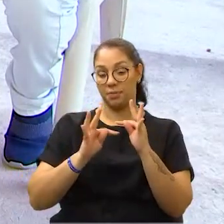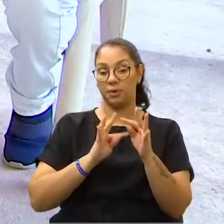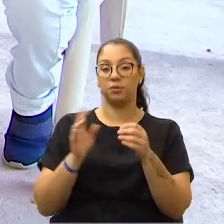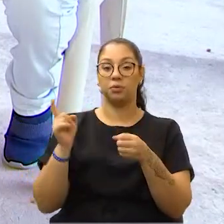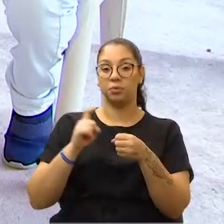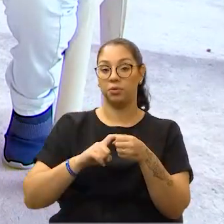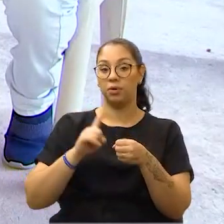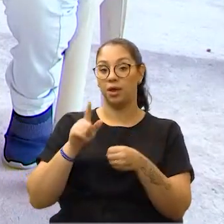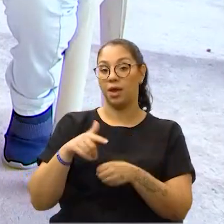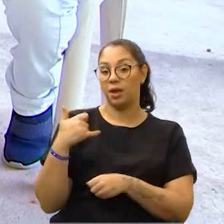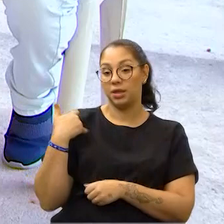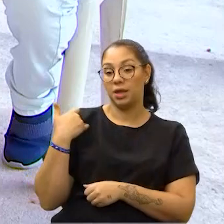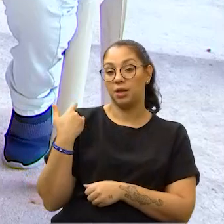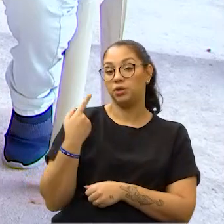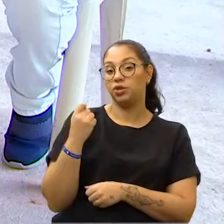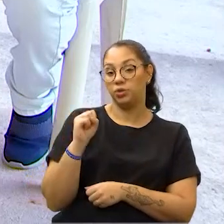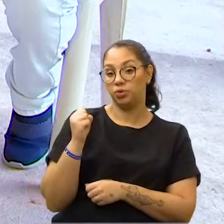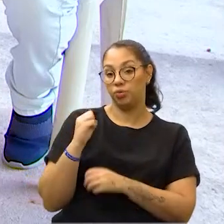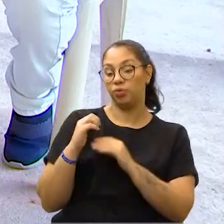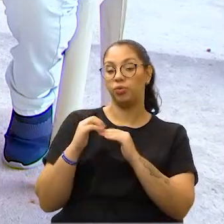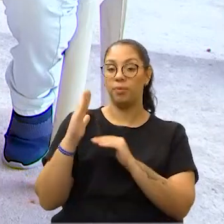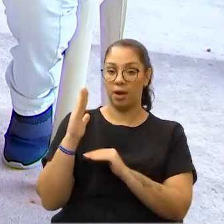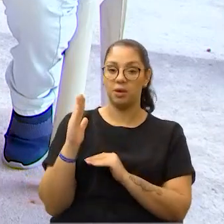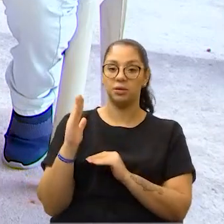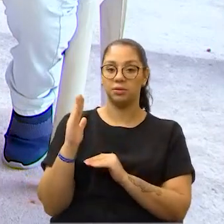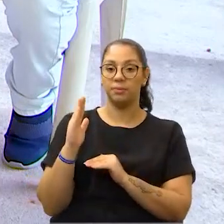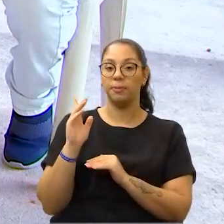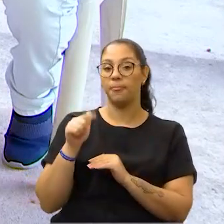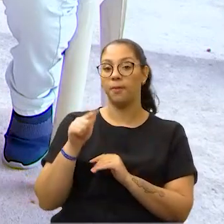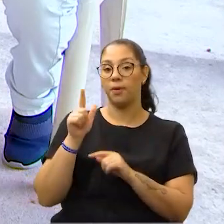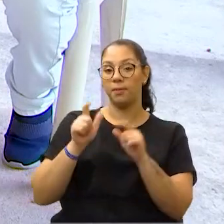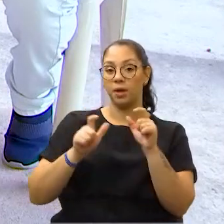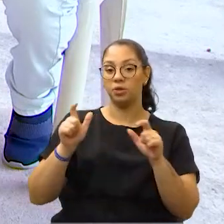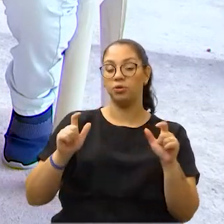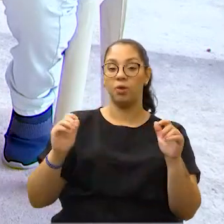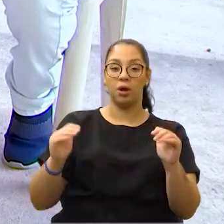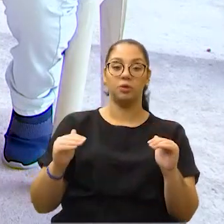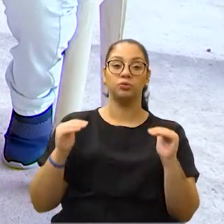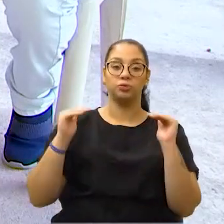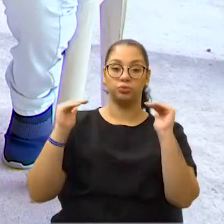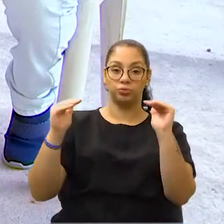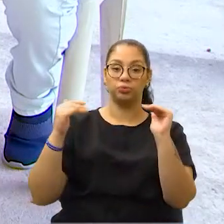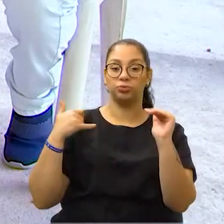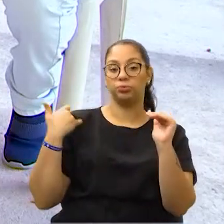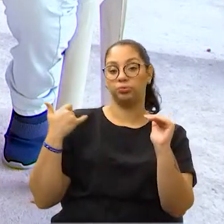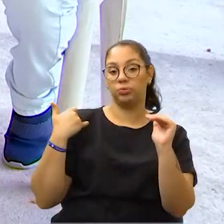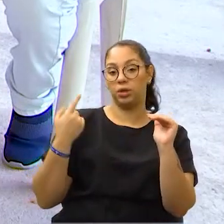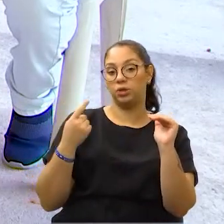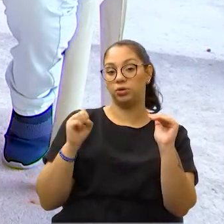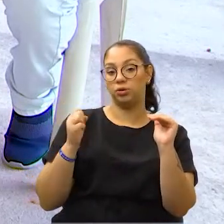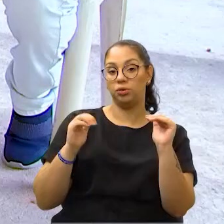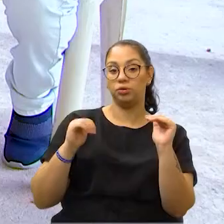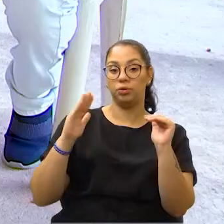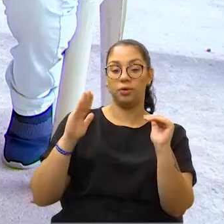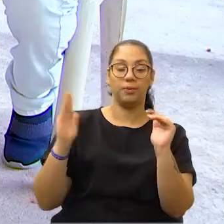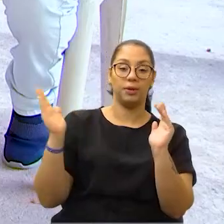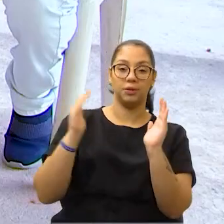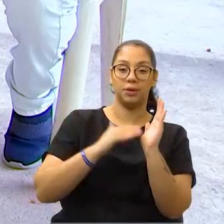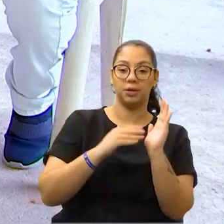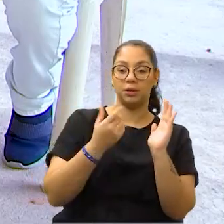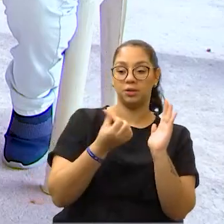recuperação, ele é a partir dos 18 anos. Né? Então são pessoas a partir dessa faixa etária até